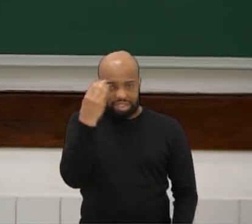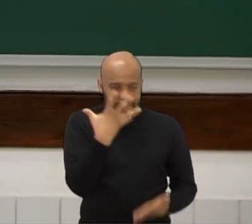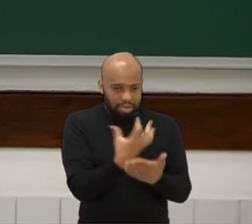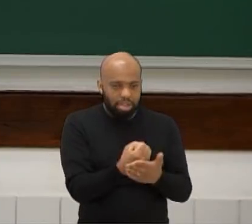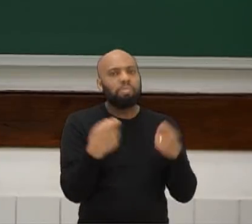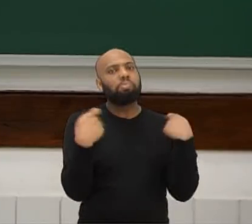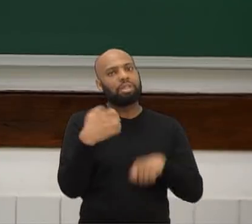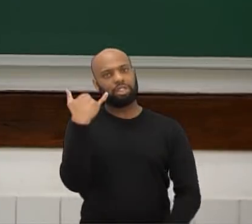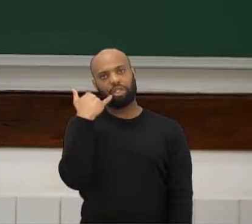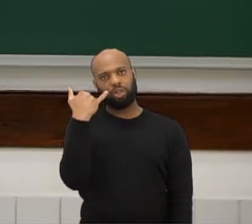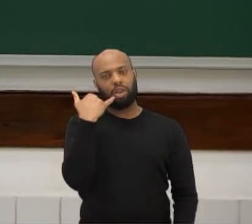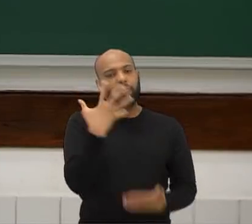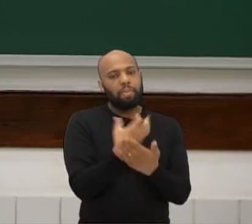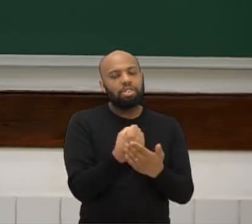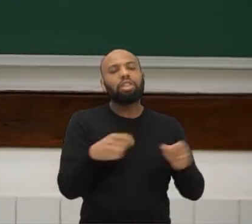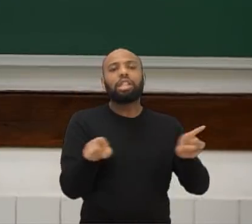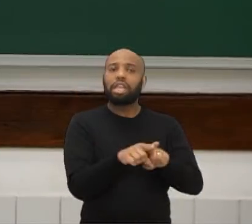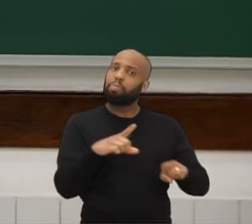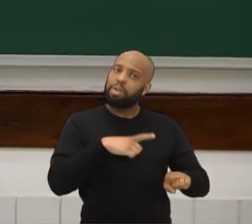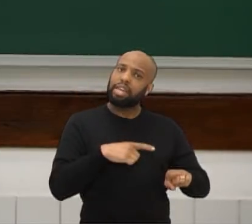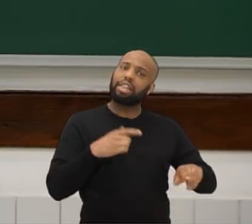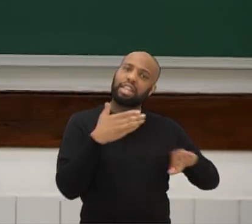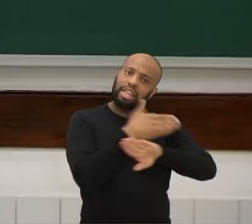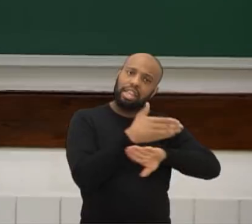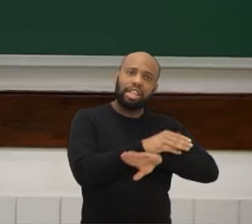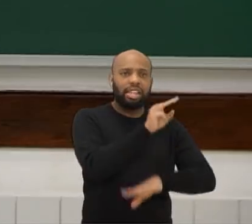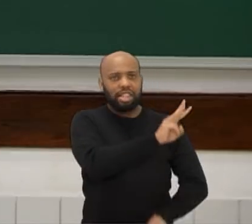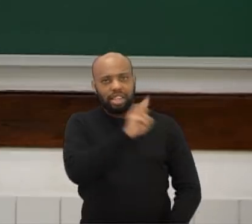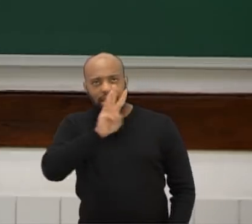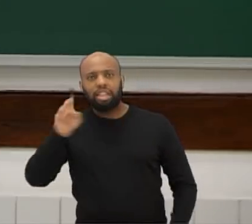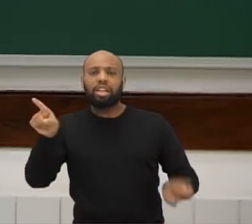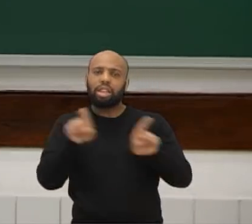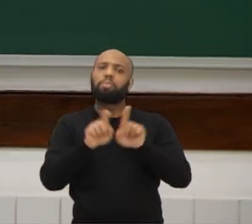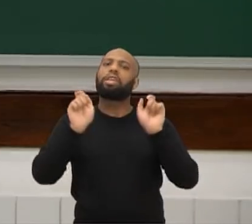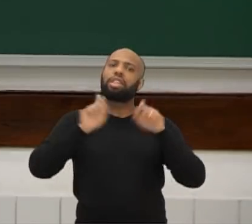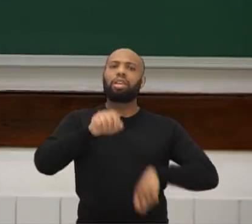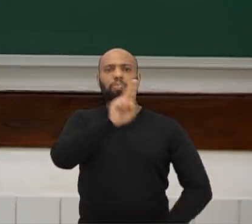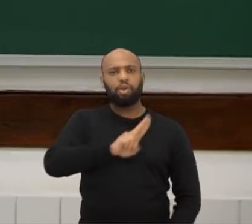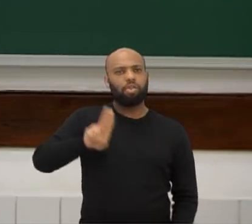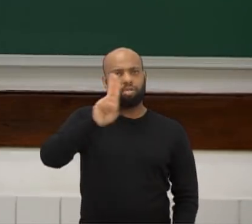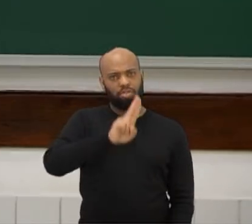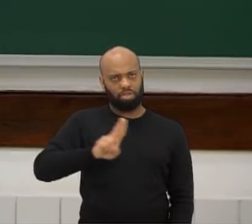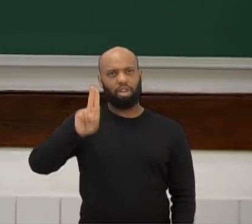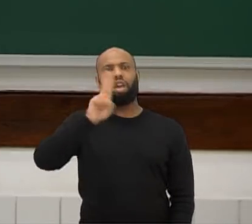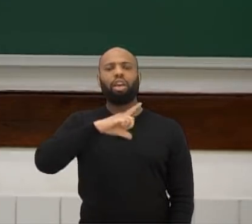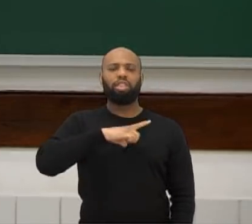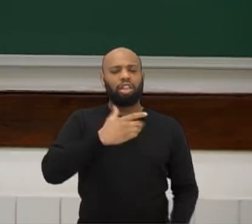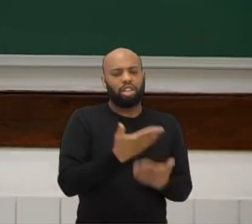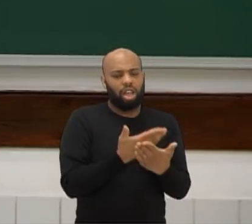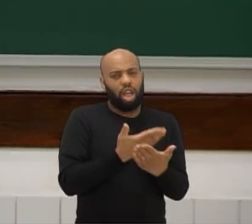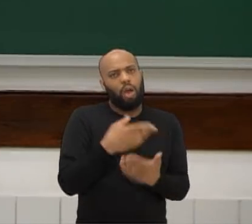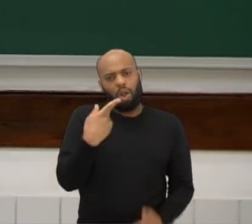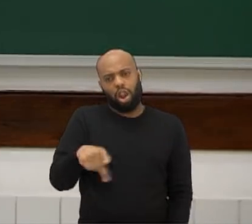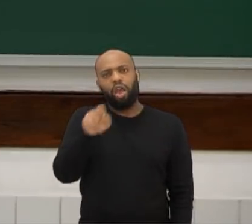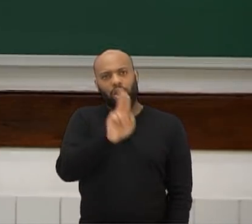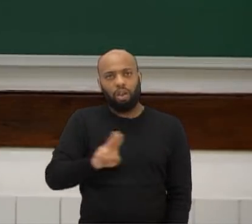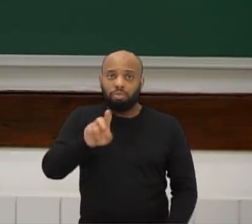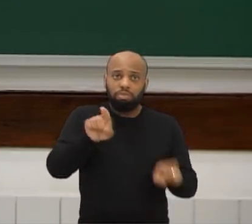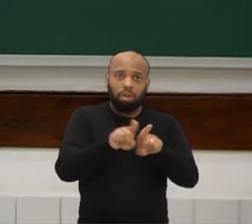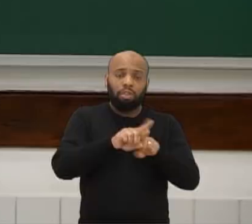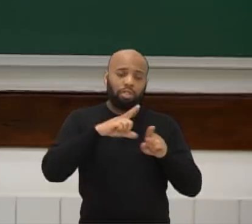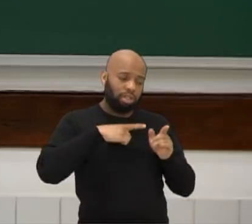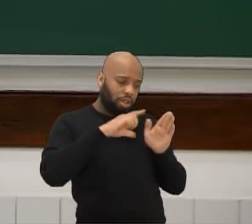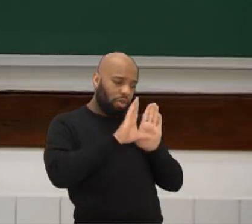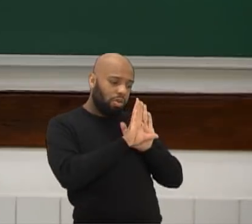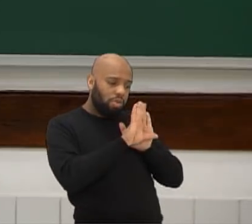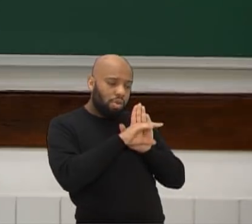essa ferramenta, acesse o site para poder interagir com a ferramenta, a gente está utilizando ela nas aulas e colocando o